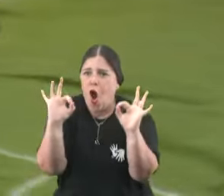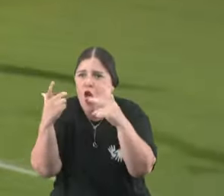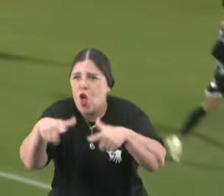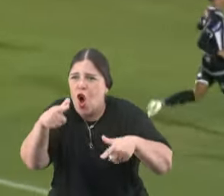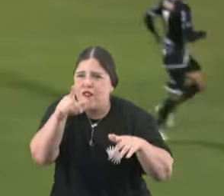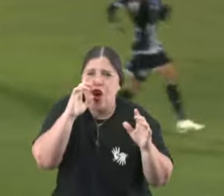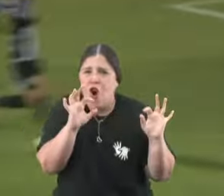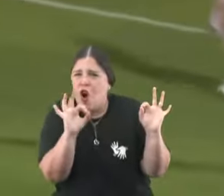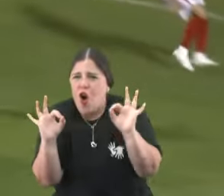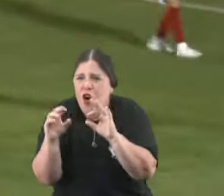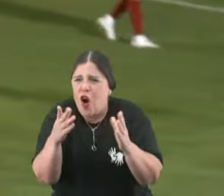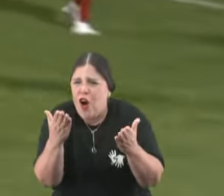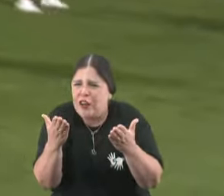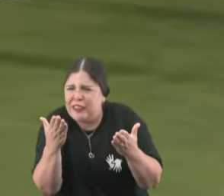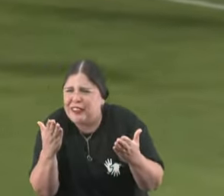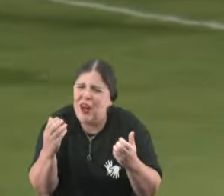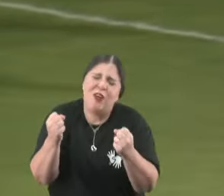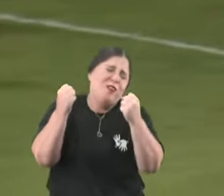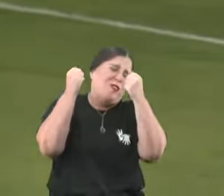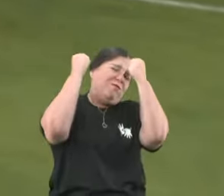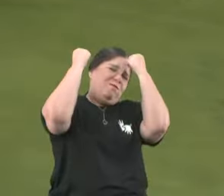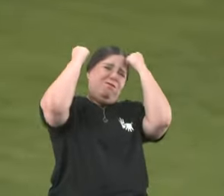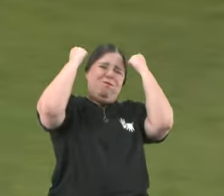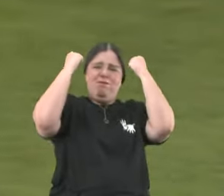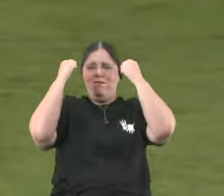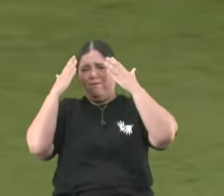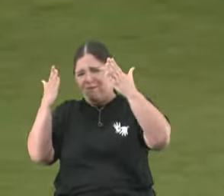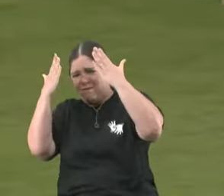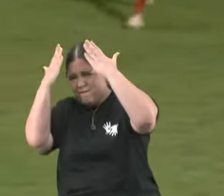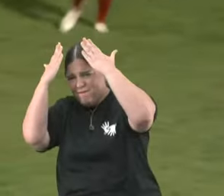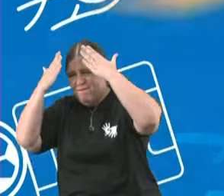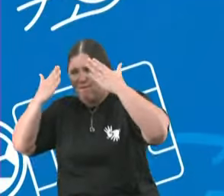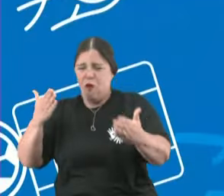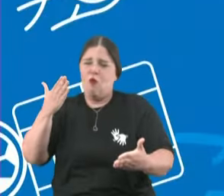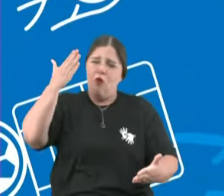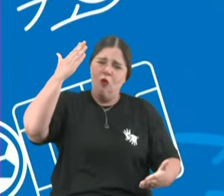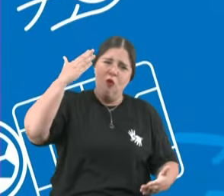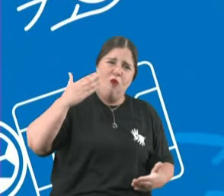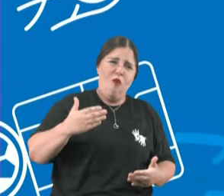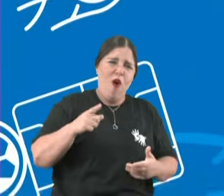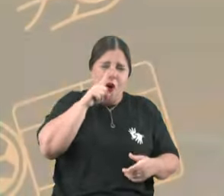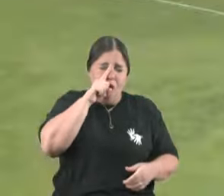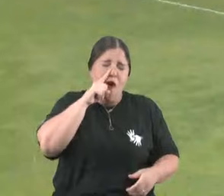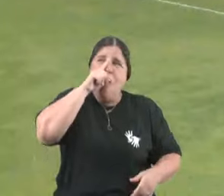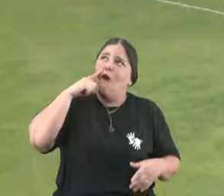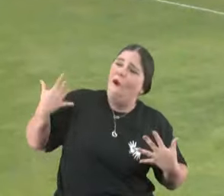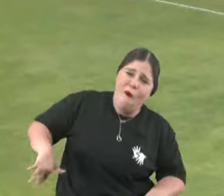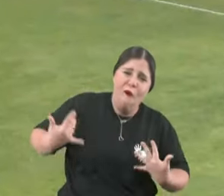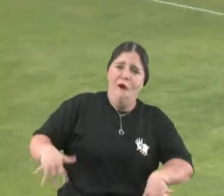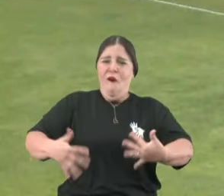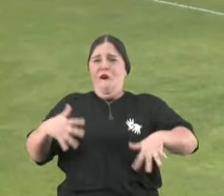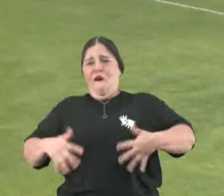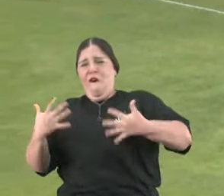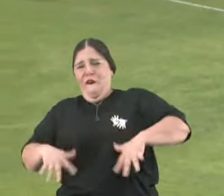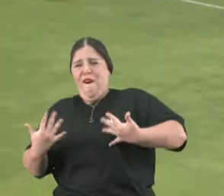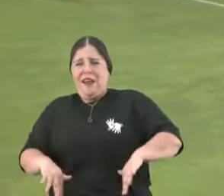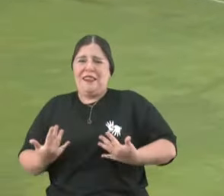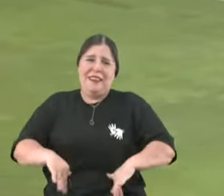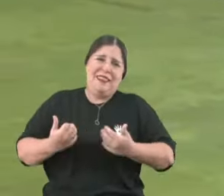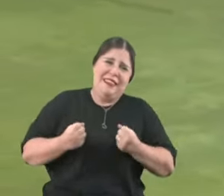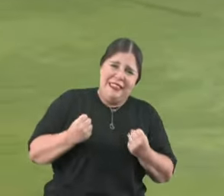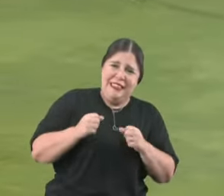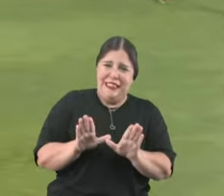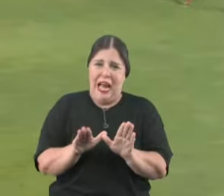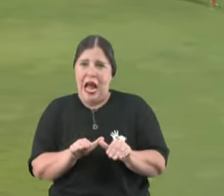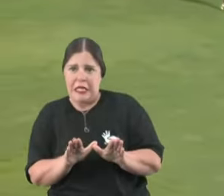direito, jogada que começou na esquerda. No que ameaçou o Rony de ir para a bola, tirou de tempo o ataque do CRB. Na sequência, o